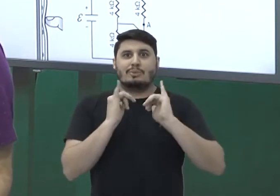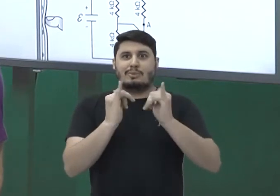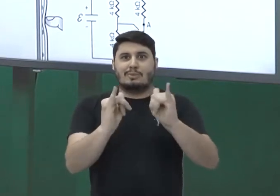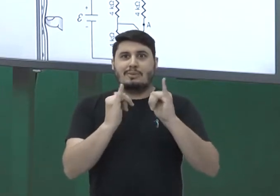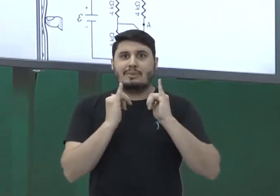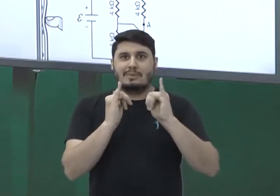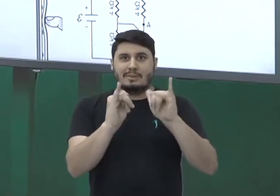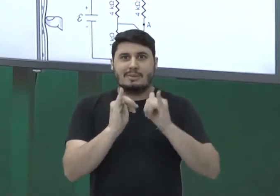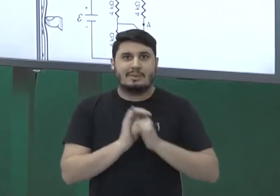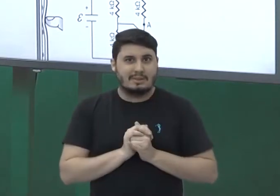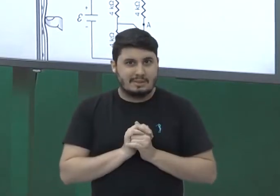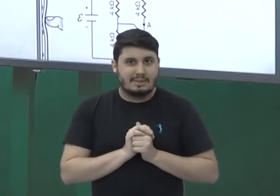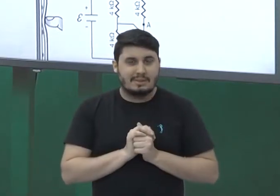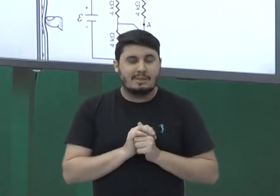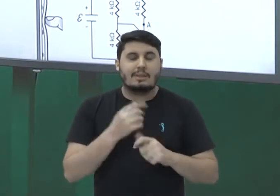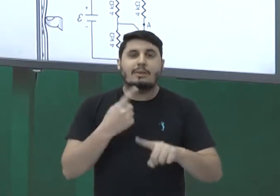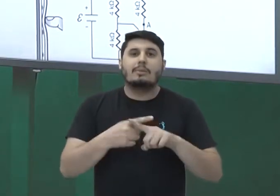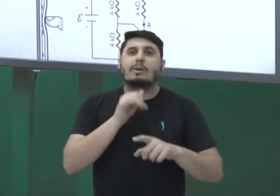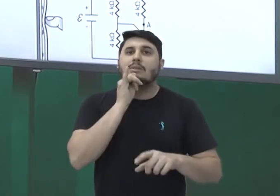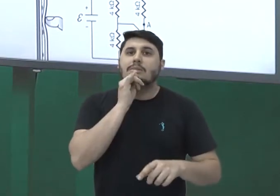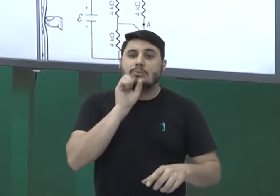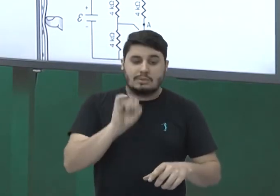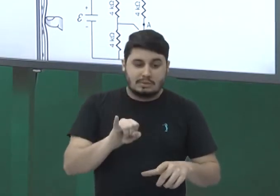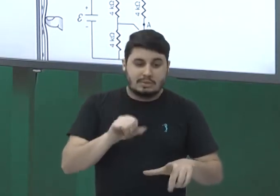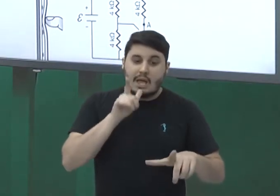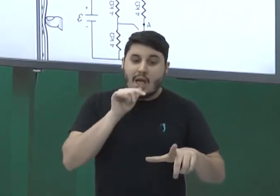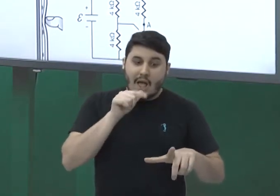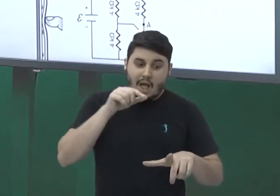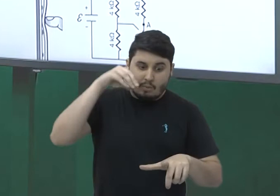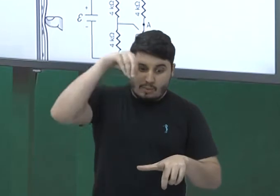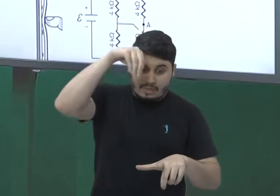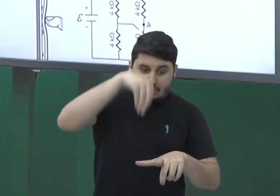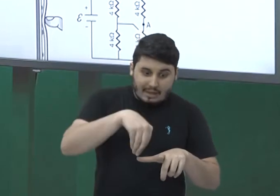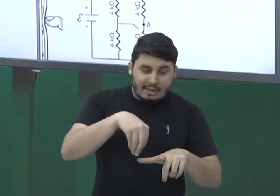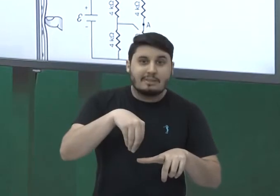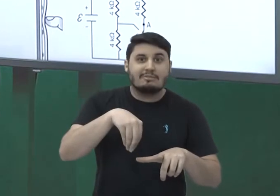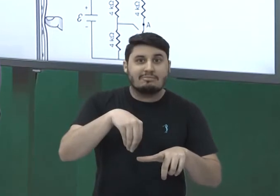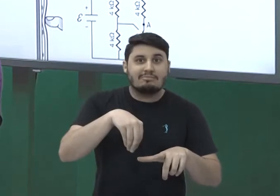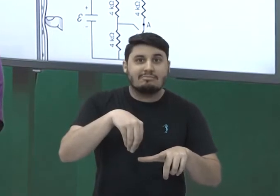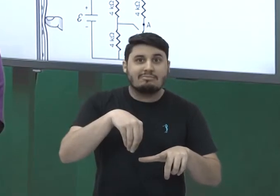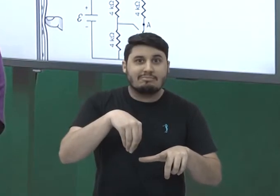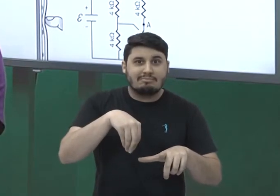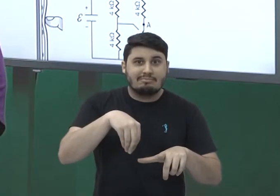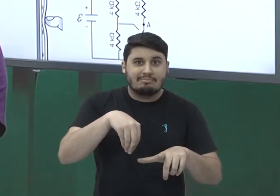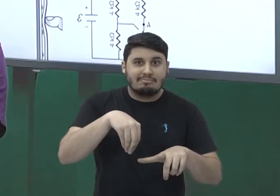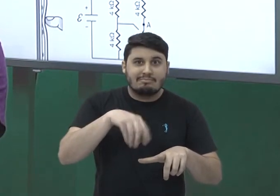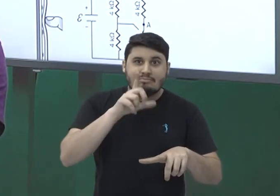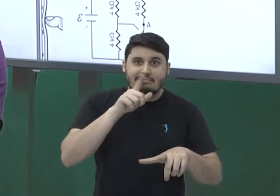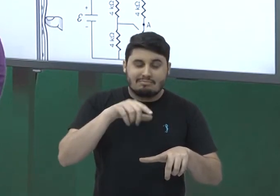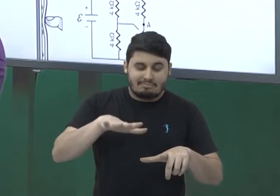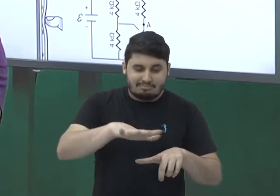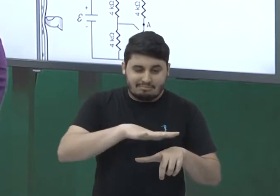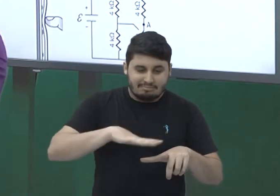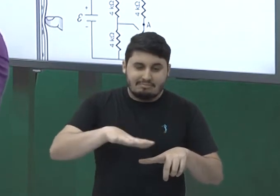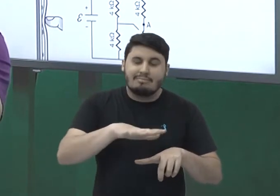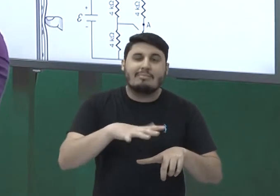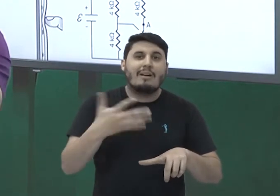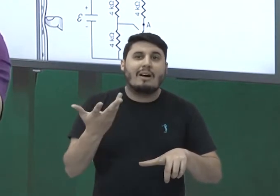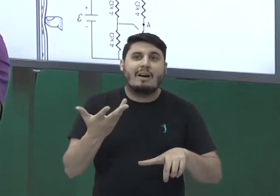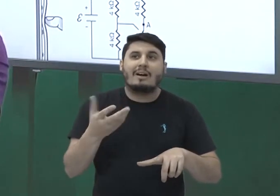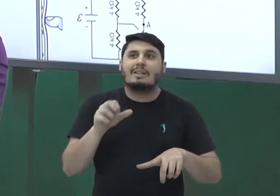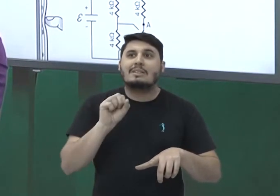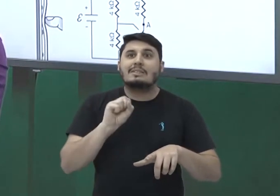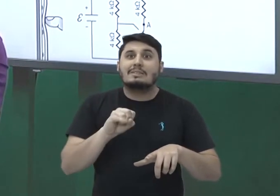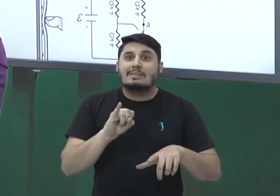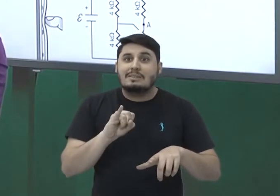a água, quando ela está na tela, por exemplo, quando você vai tocar, as cargas, na verdade, ao invés de fecharem, ao invés do